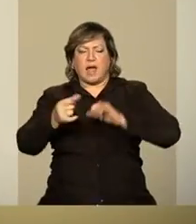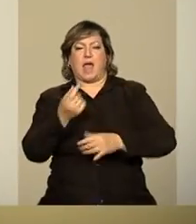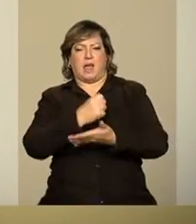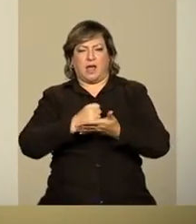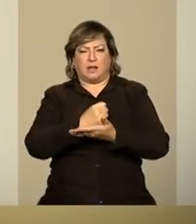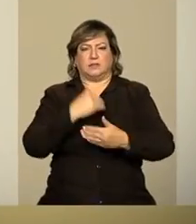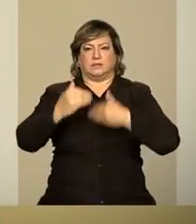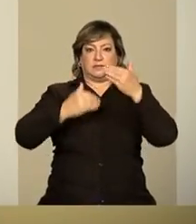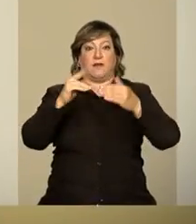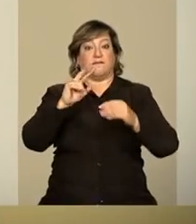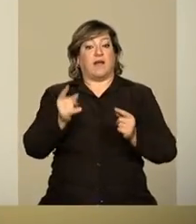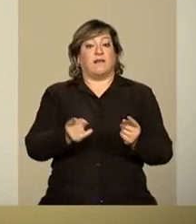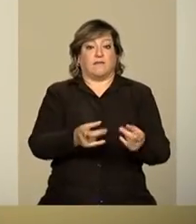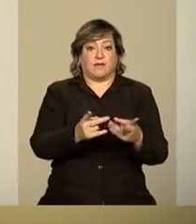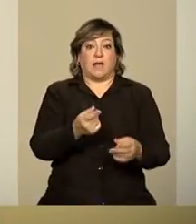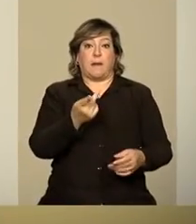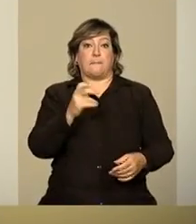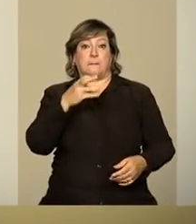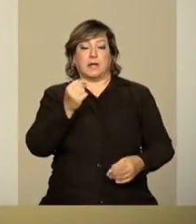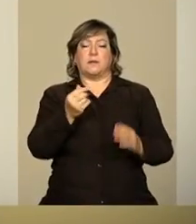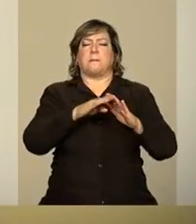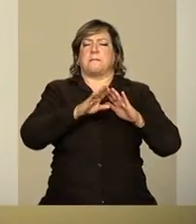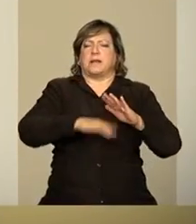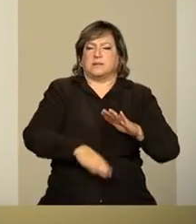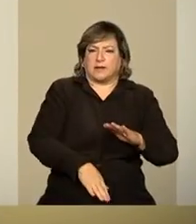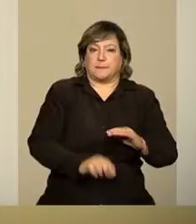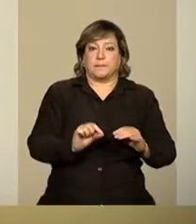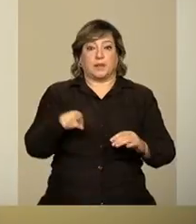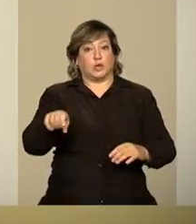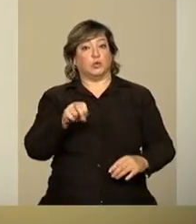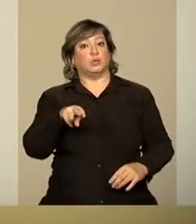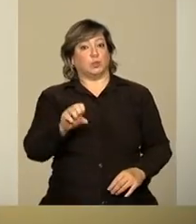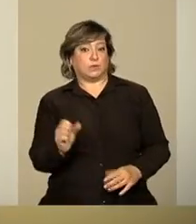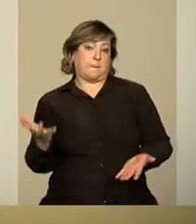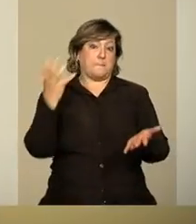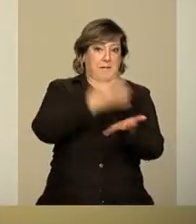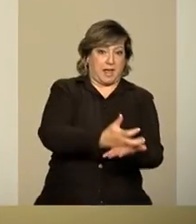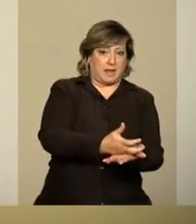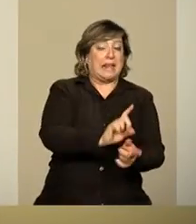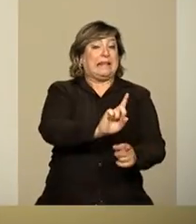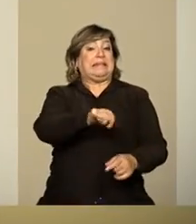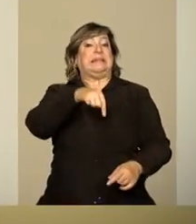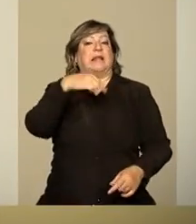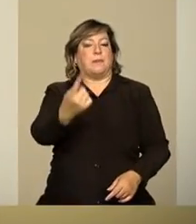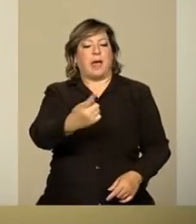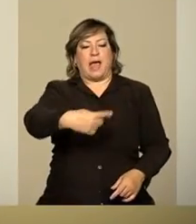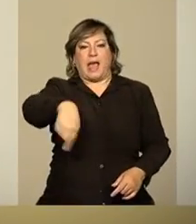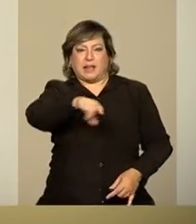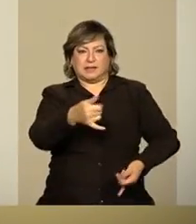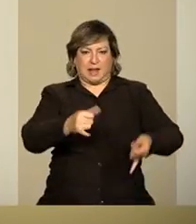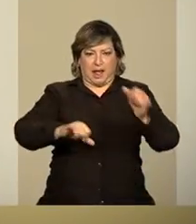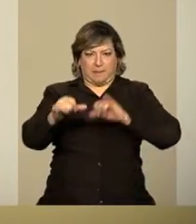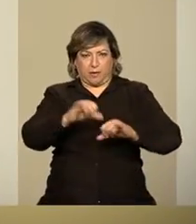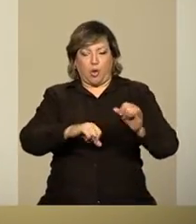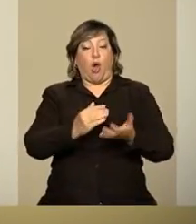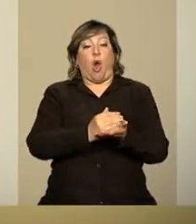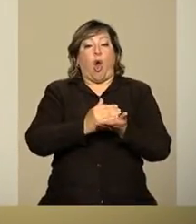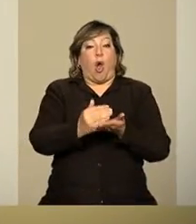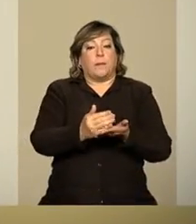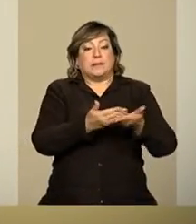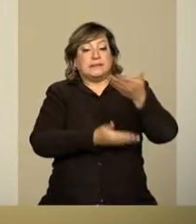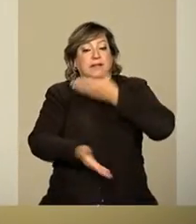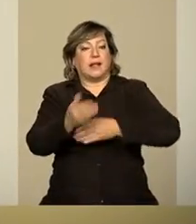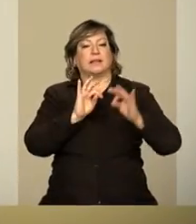remédios que vão ser vendidos a e baixos para o SUS depois esses Laboratórios começam a